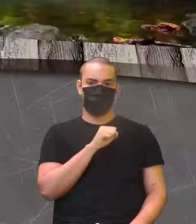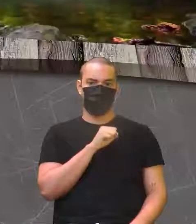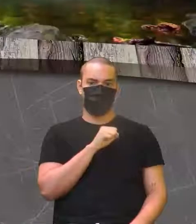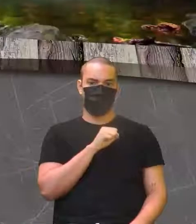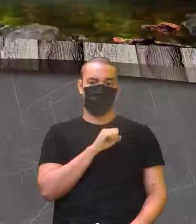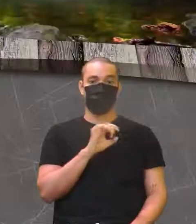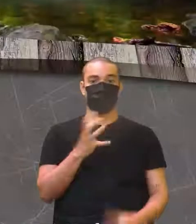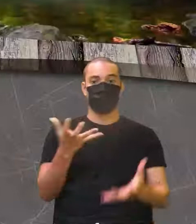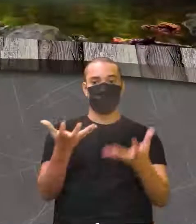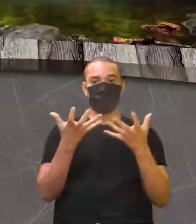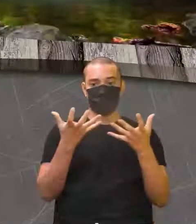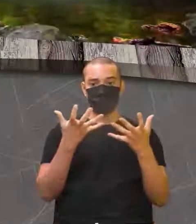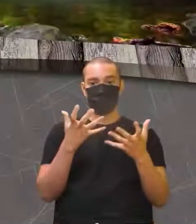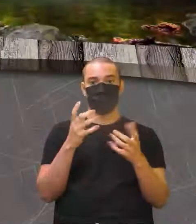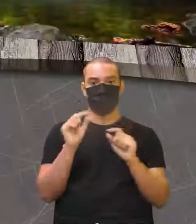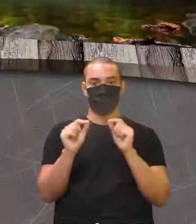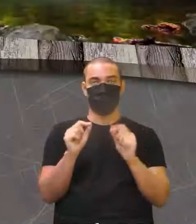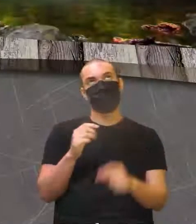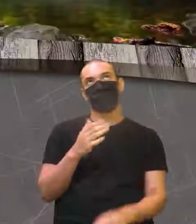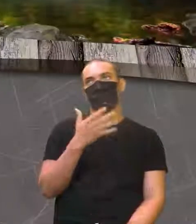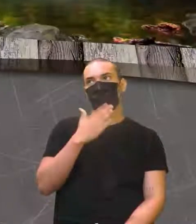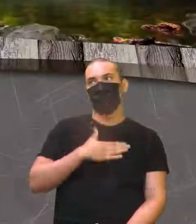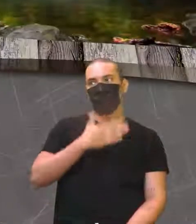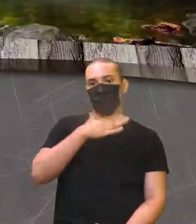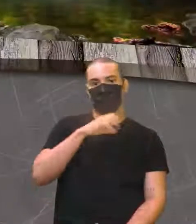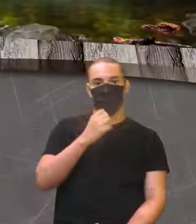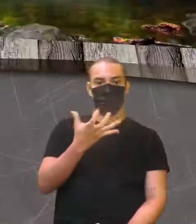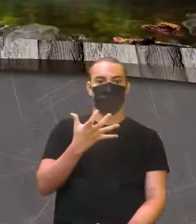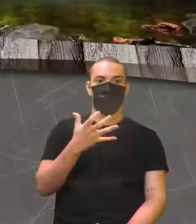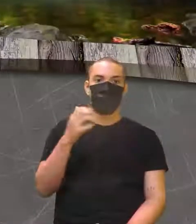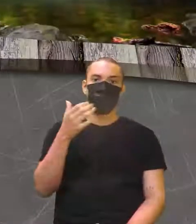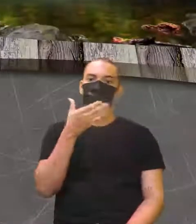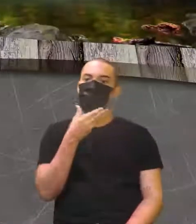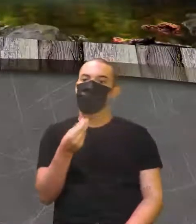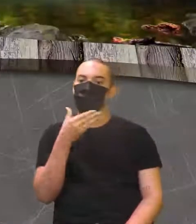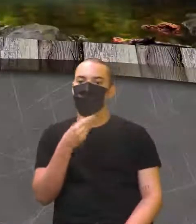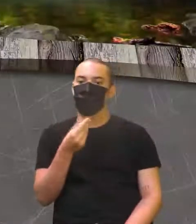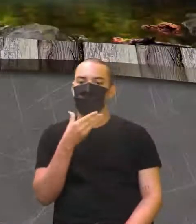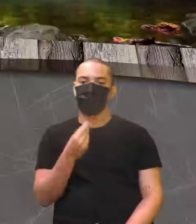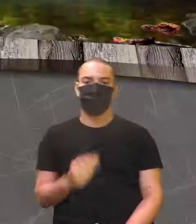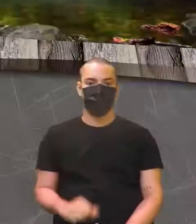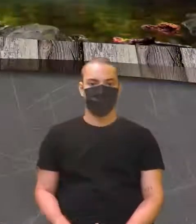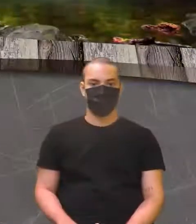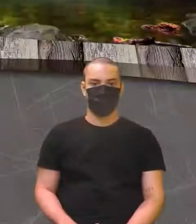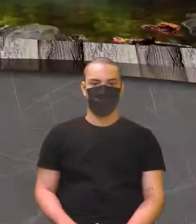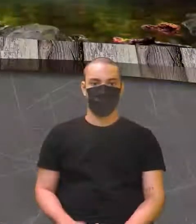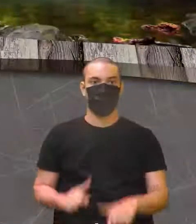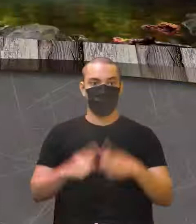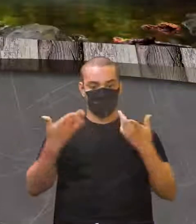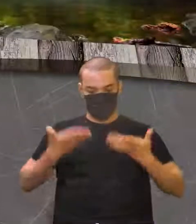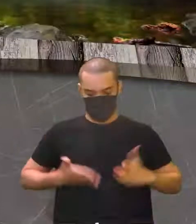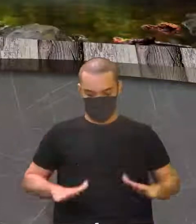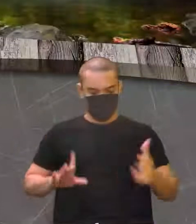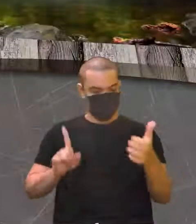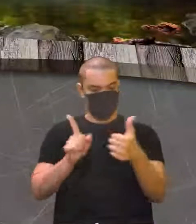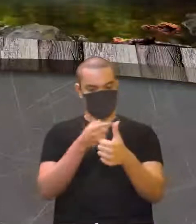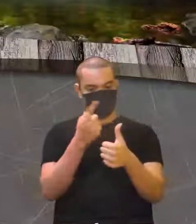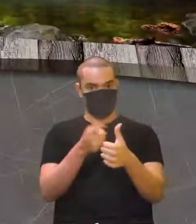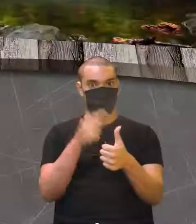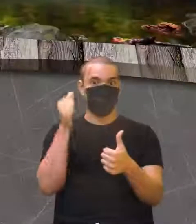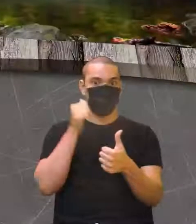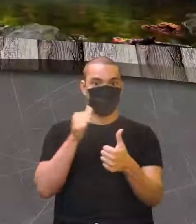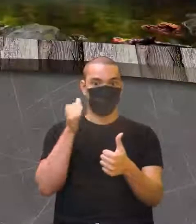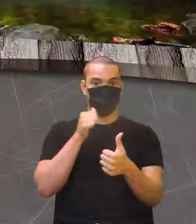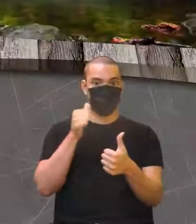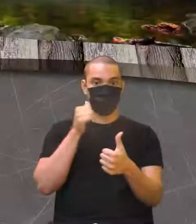né? Ela queria ter, aliás, meu pai queria ter menino. Aí nasceu a primeira